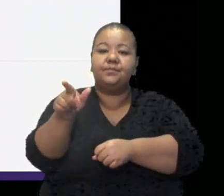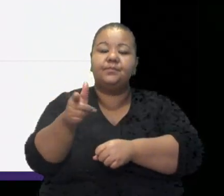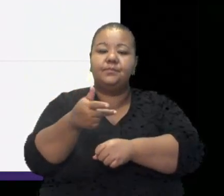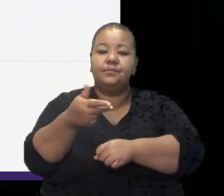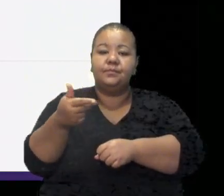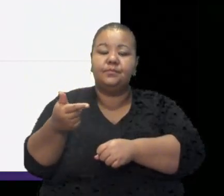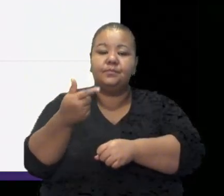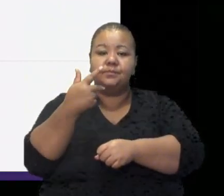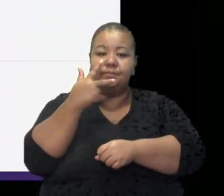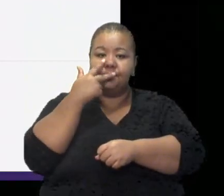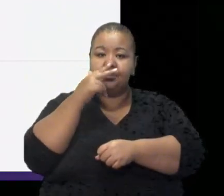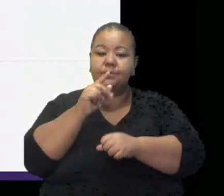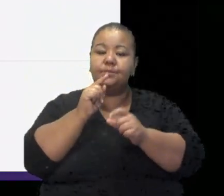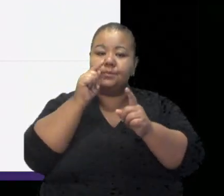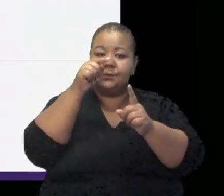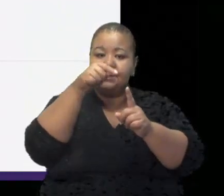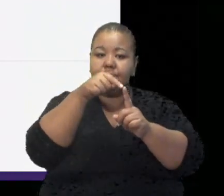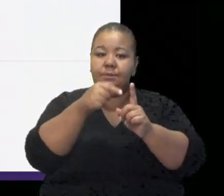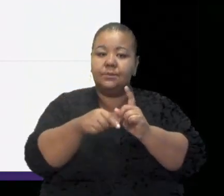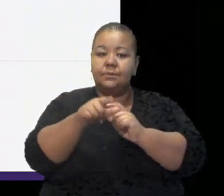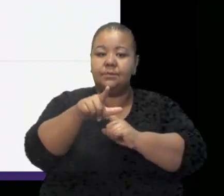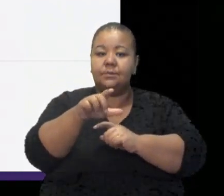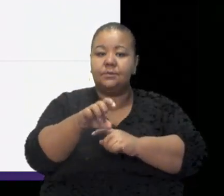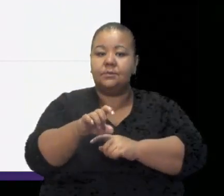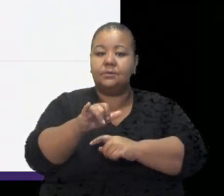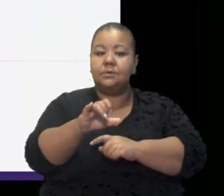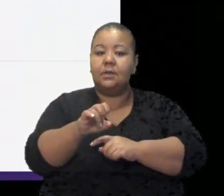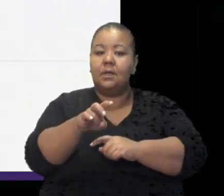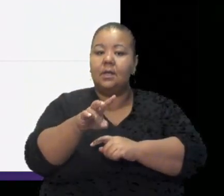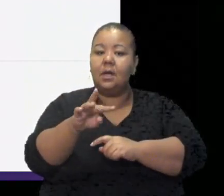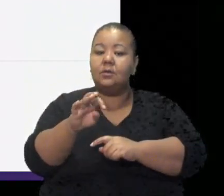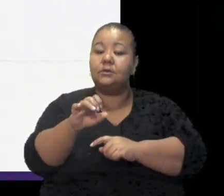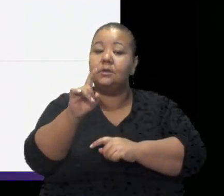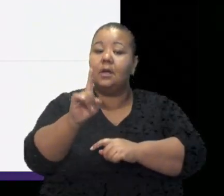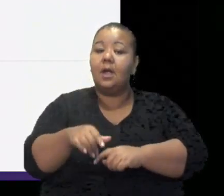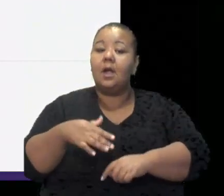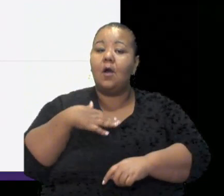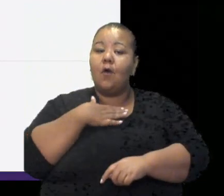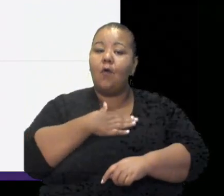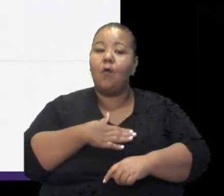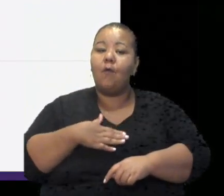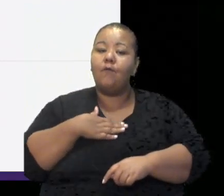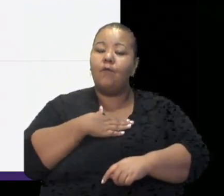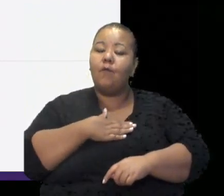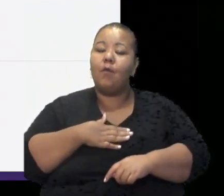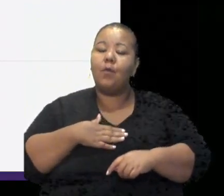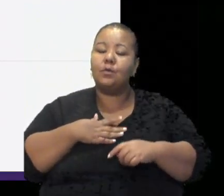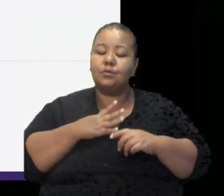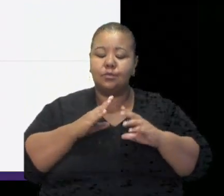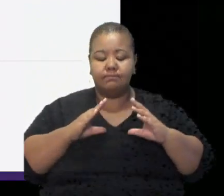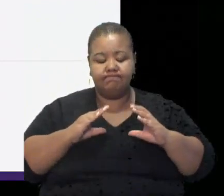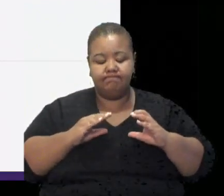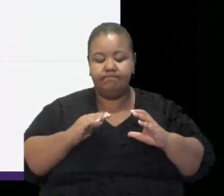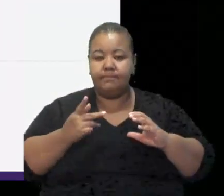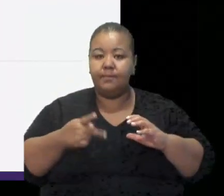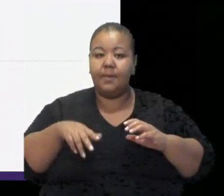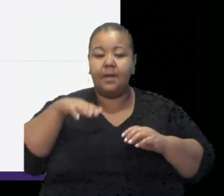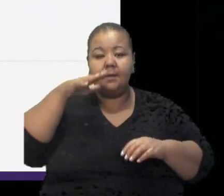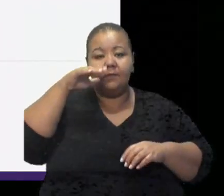ponto, né, que a gente considera como objetivo do layout é o conforto para os funcionários. Então, um ambiente de trabalho que